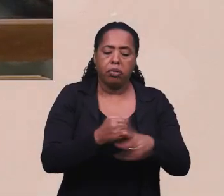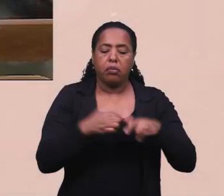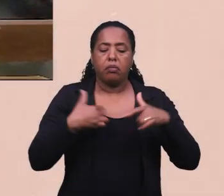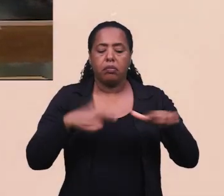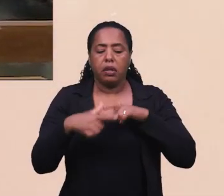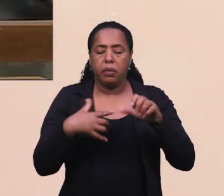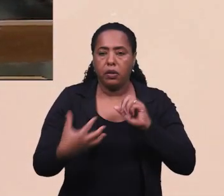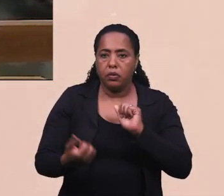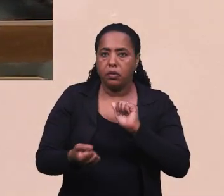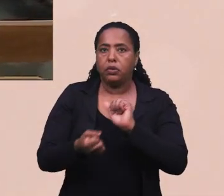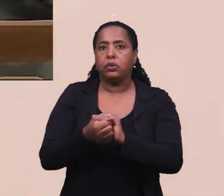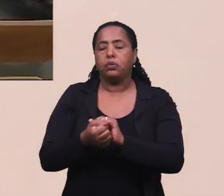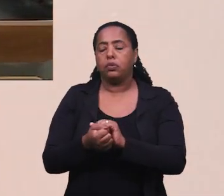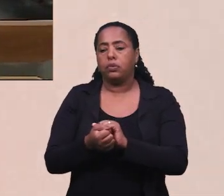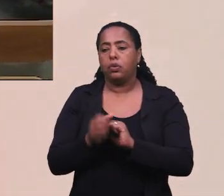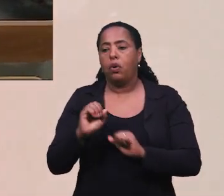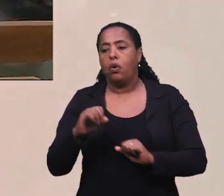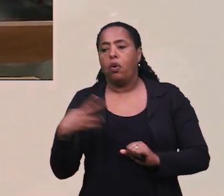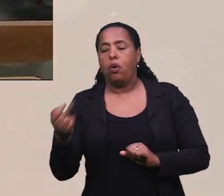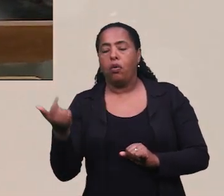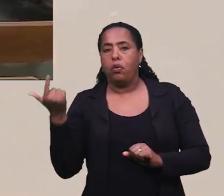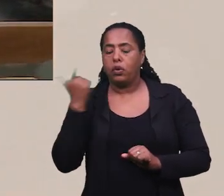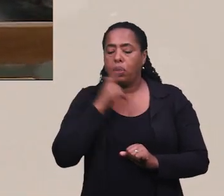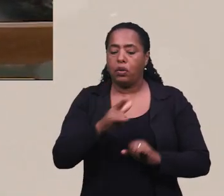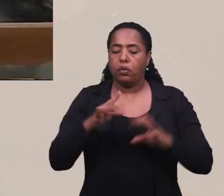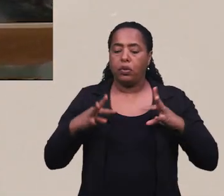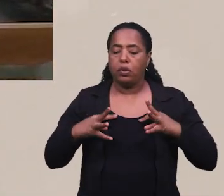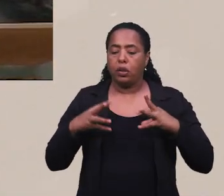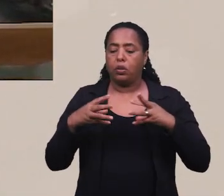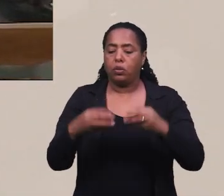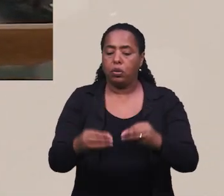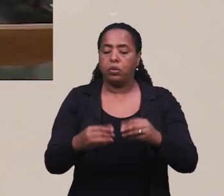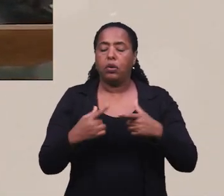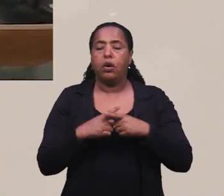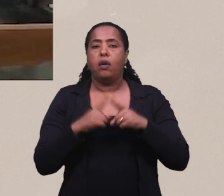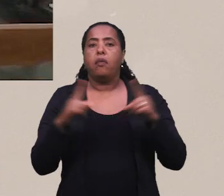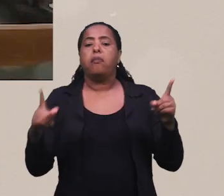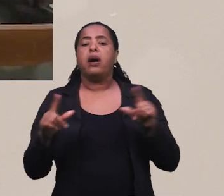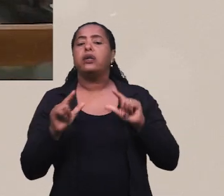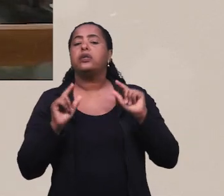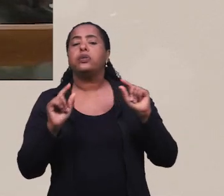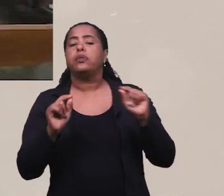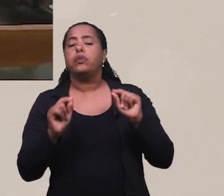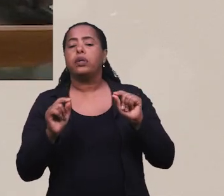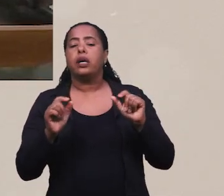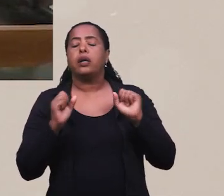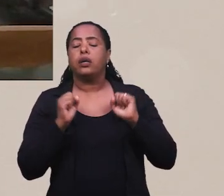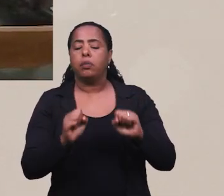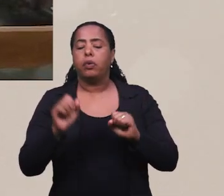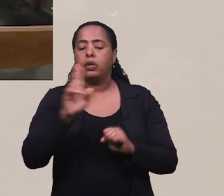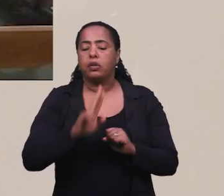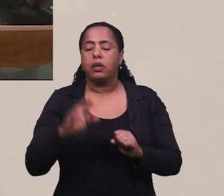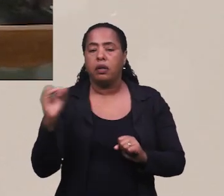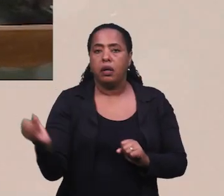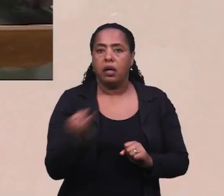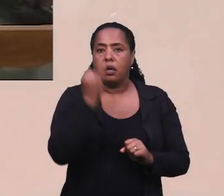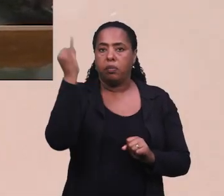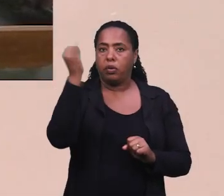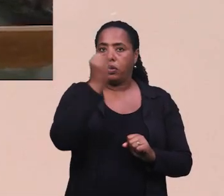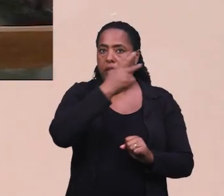com satisfação, mostrando que são importantes na casa do Senhor, direcioná-los a sentar mais à